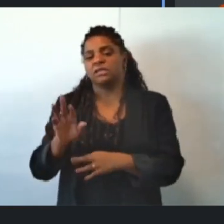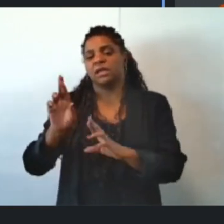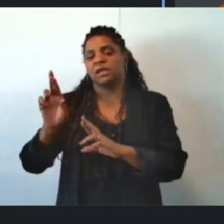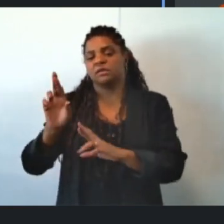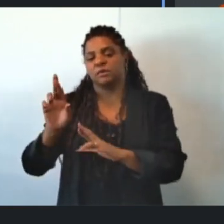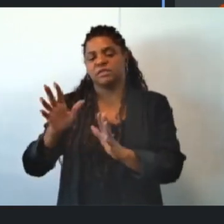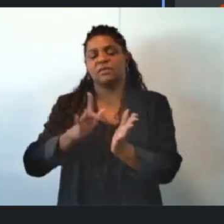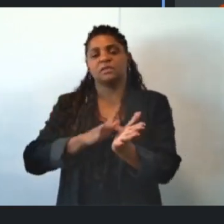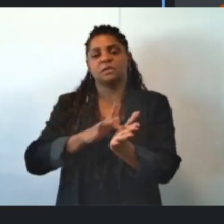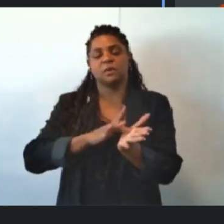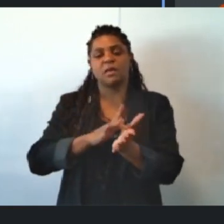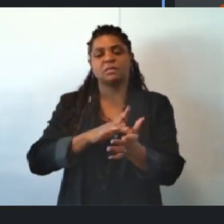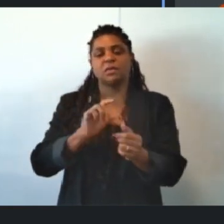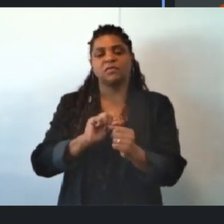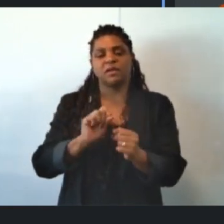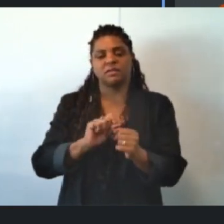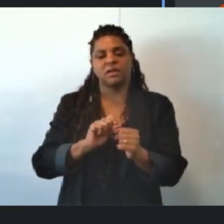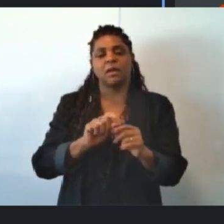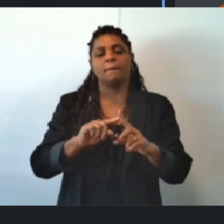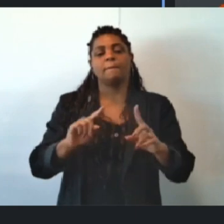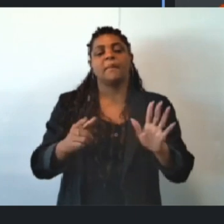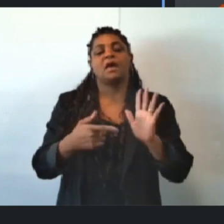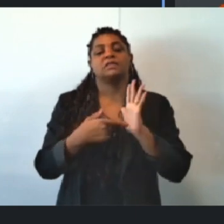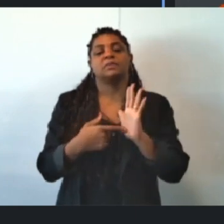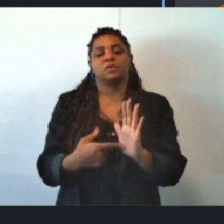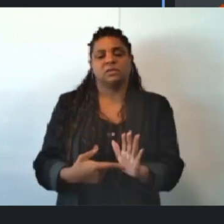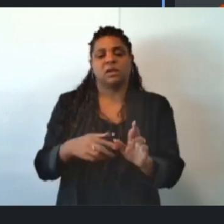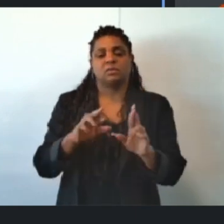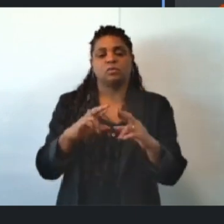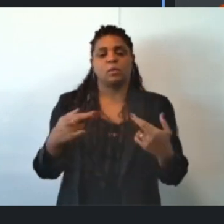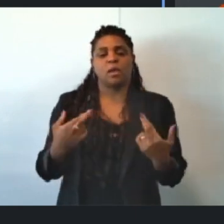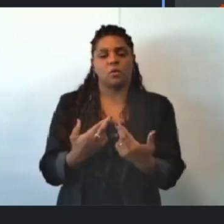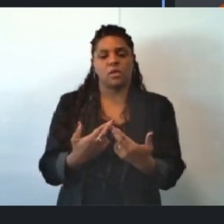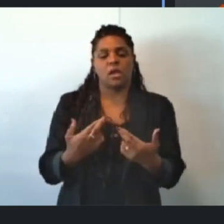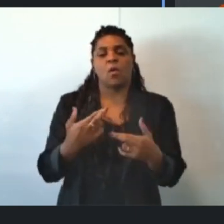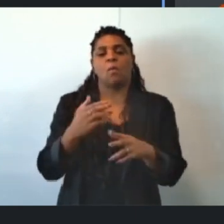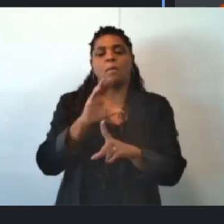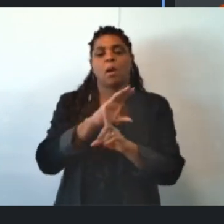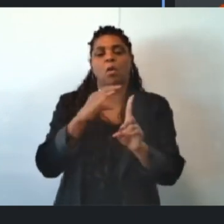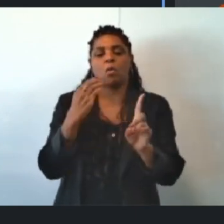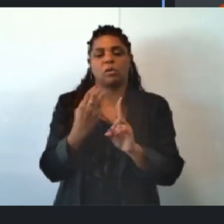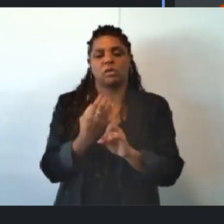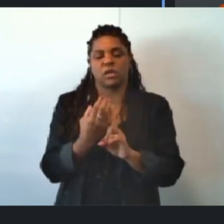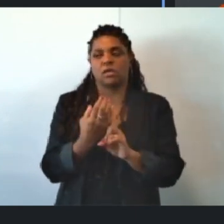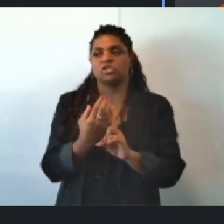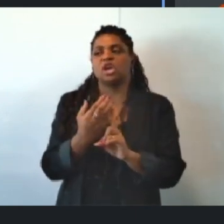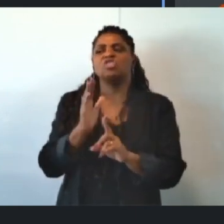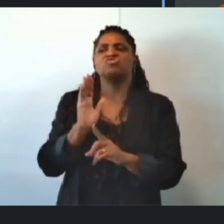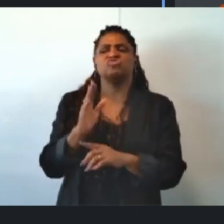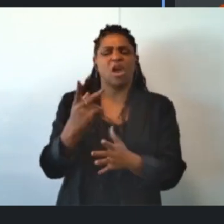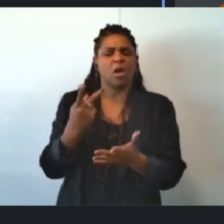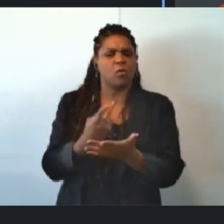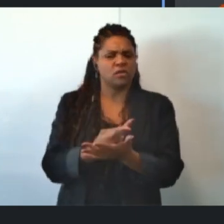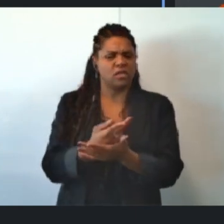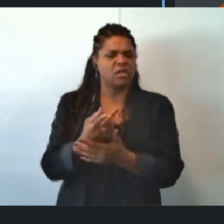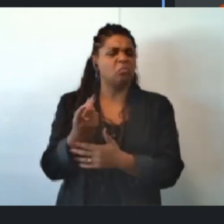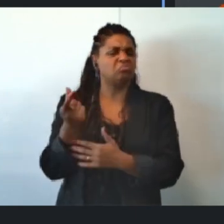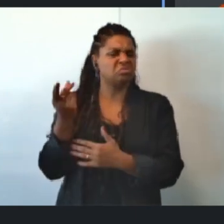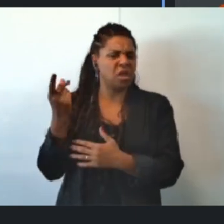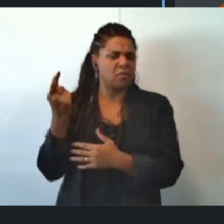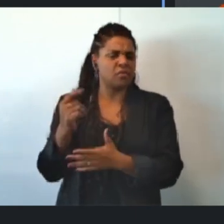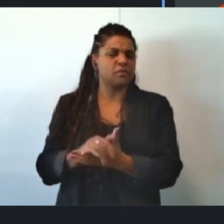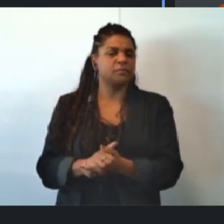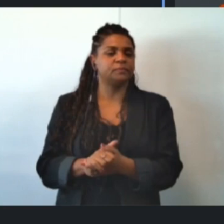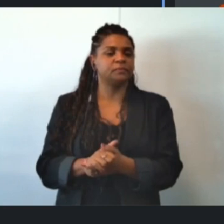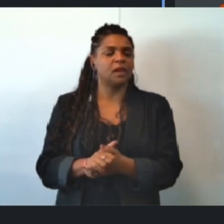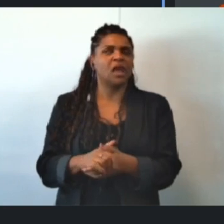foi apresentado em reunião com a comunidade, tá? Então, isso já faz algum tempo. E, recentemente, eu acho que